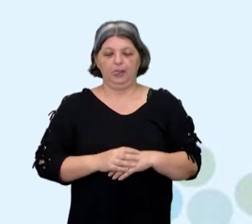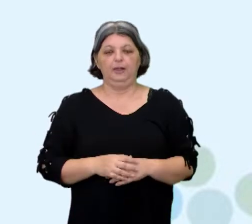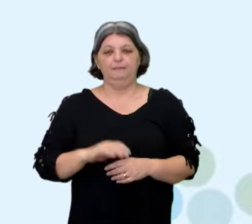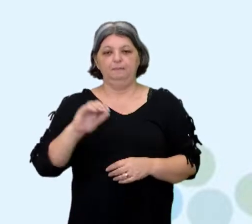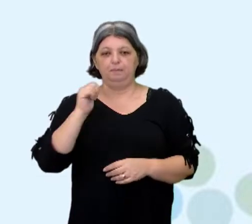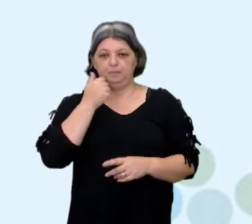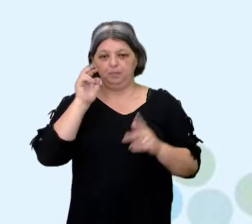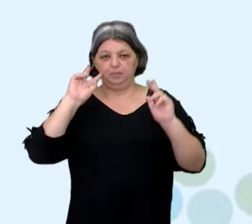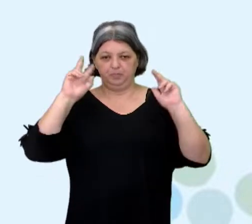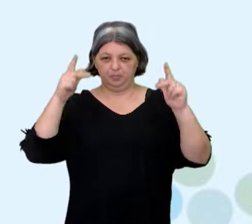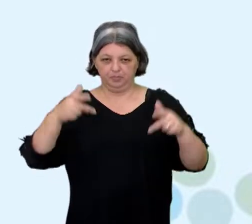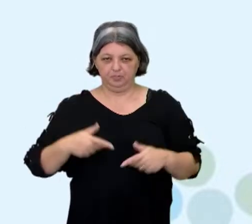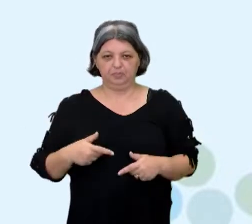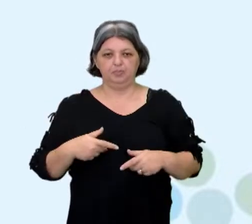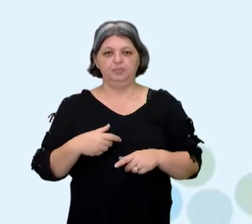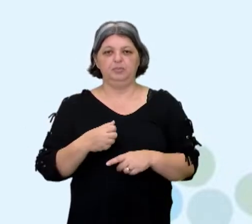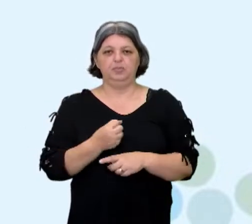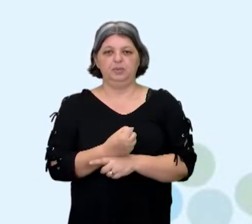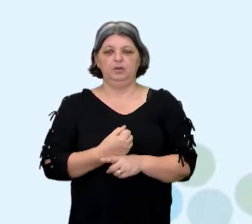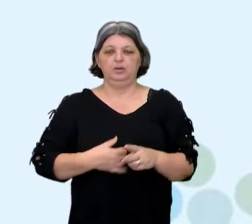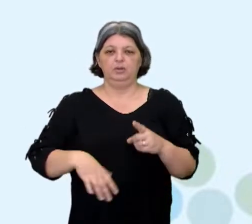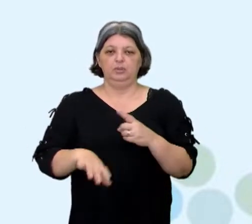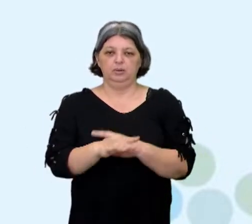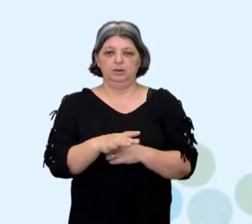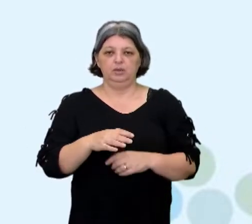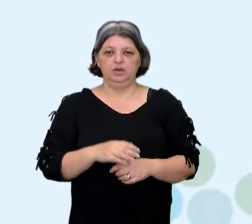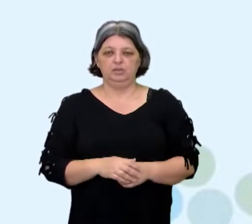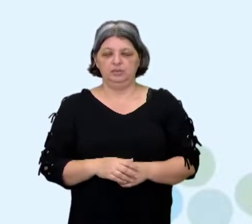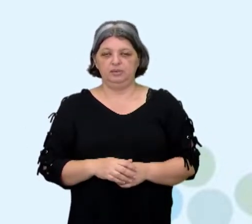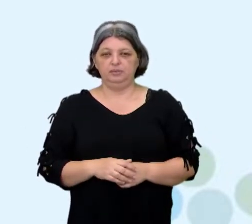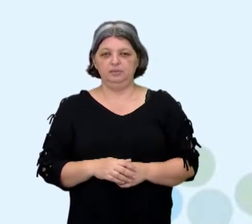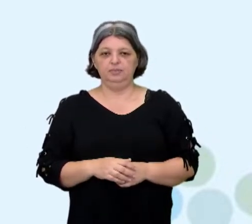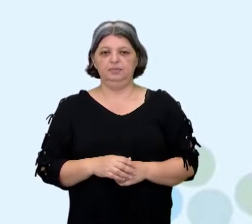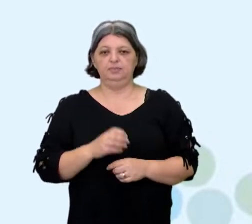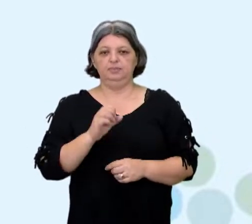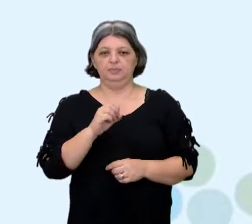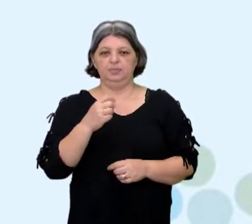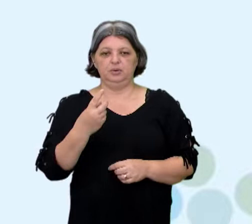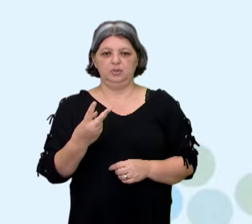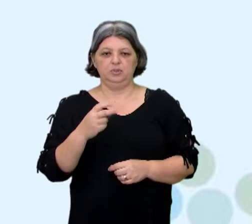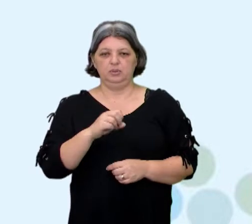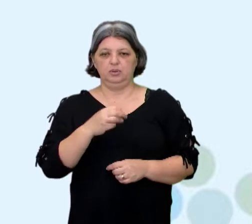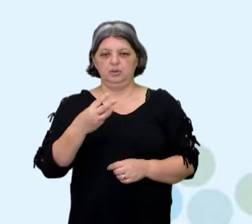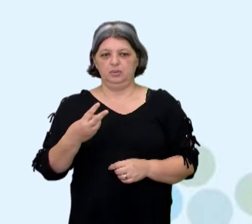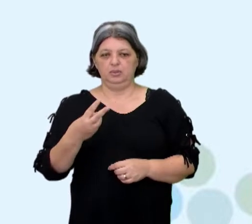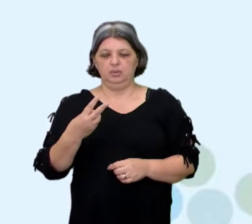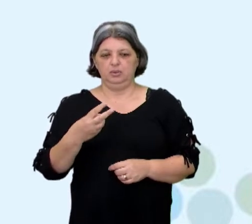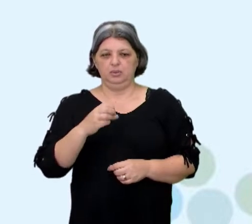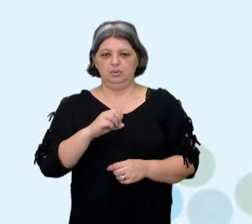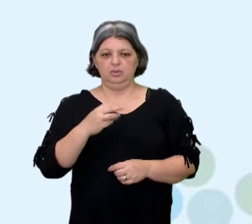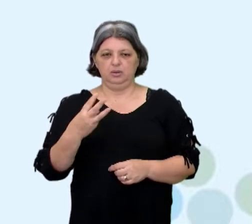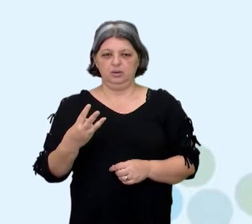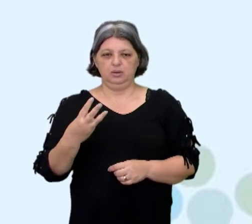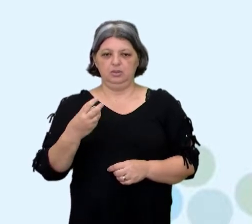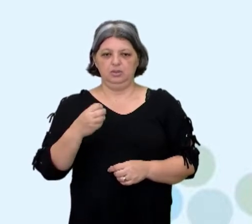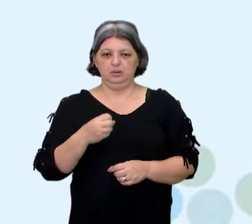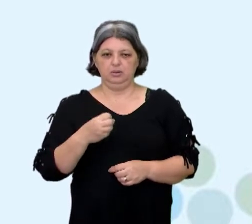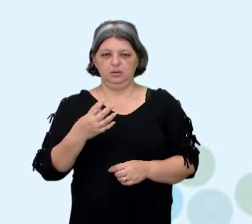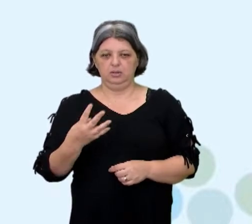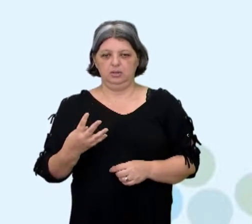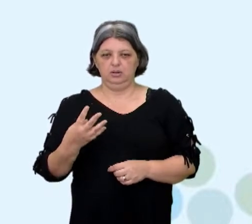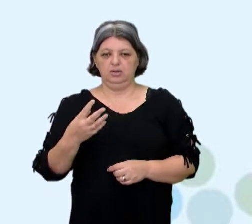humanas sociais aplicadas 01, 02, 03, 04, 05